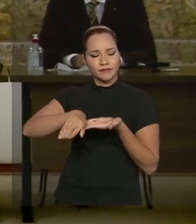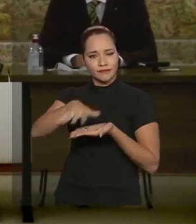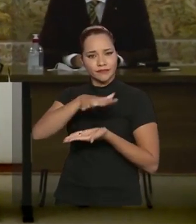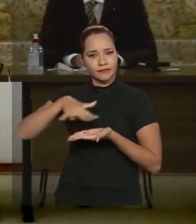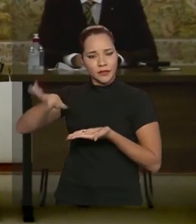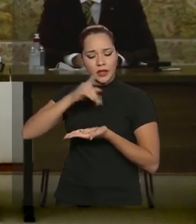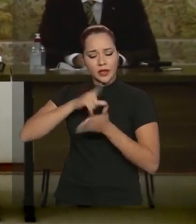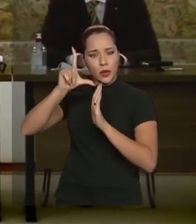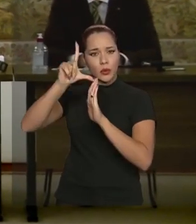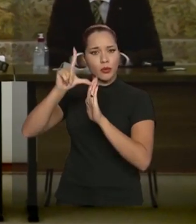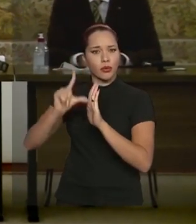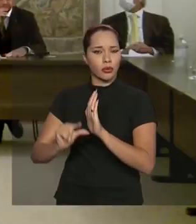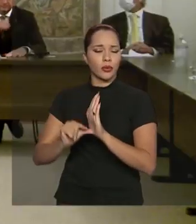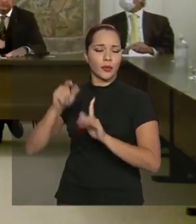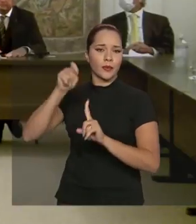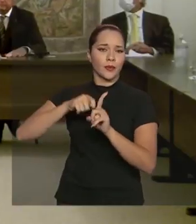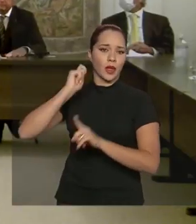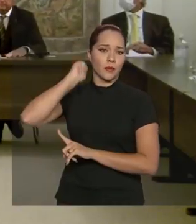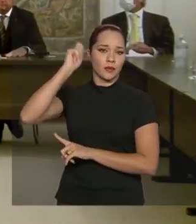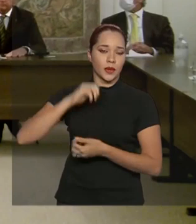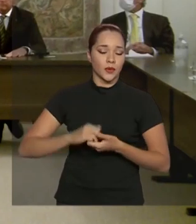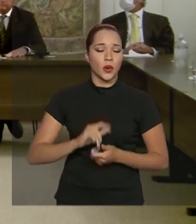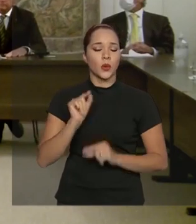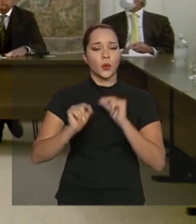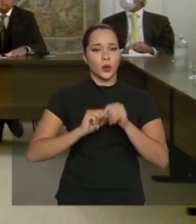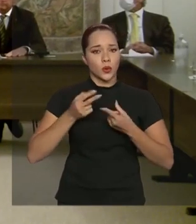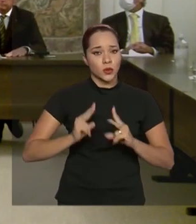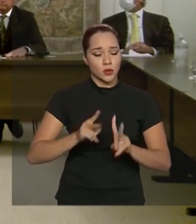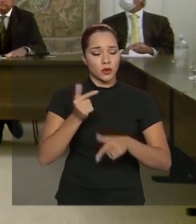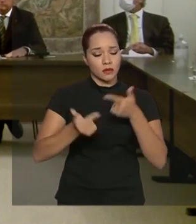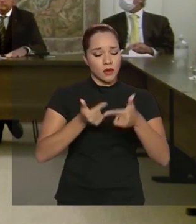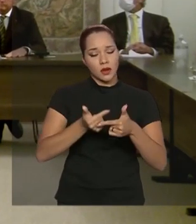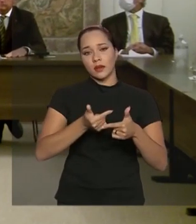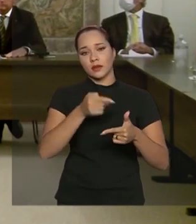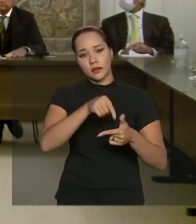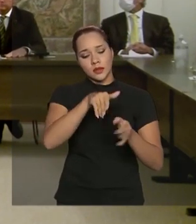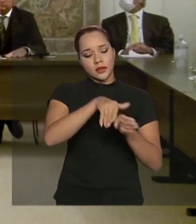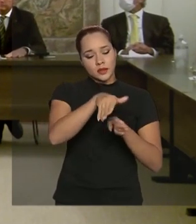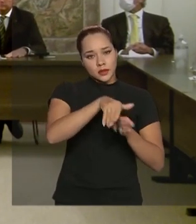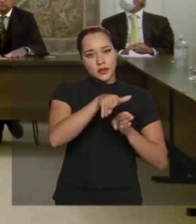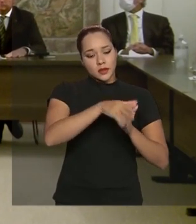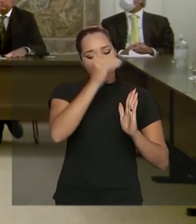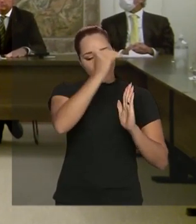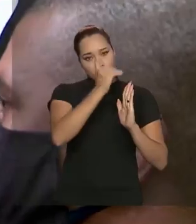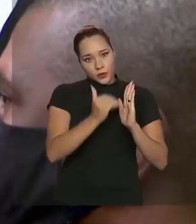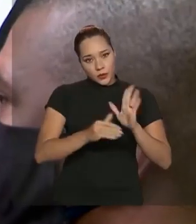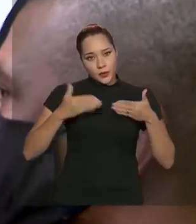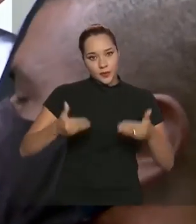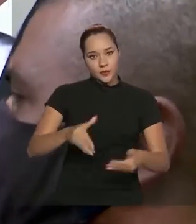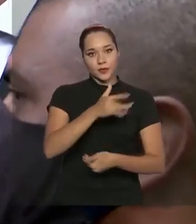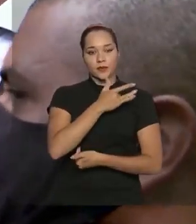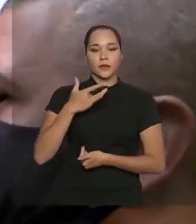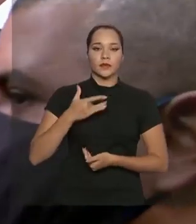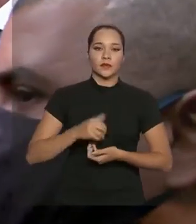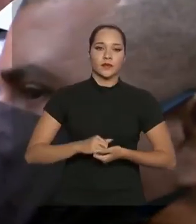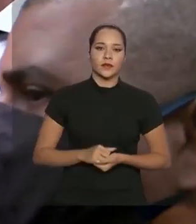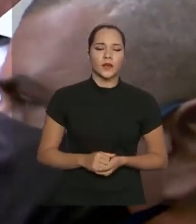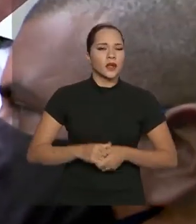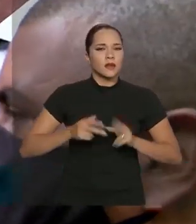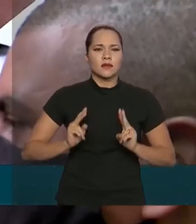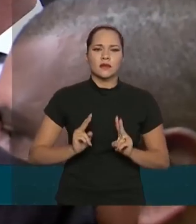tiveram quedas bruscas em abril. E o que está funcionando segue as recomendações do Ministério da Saúde. Toda vez que